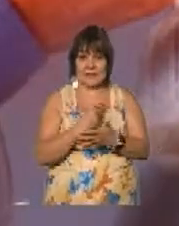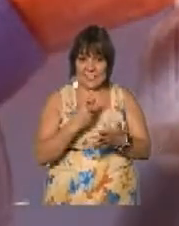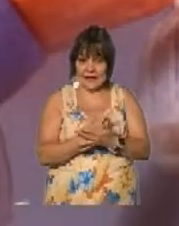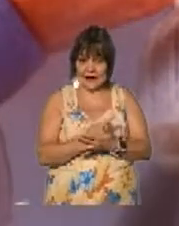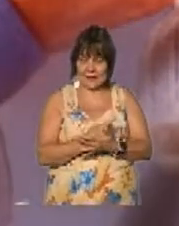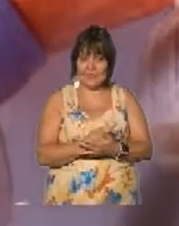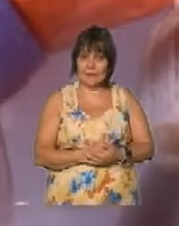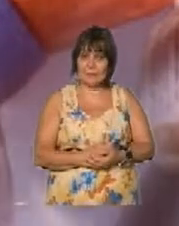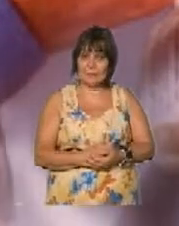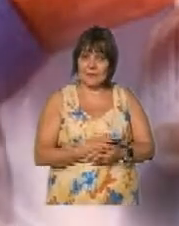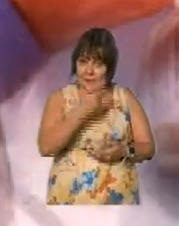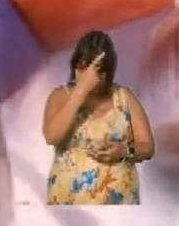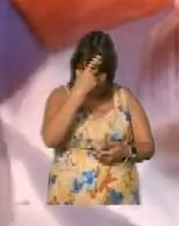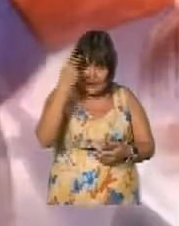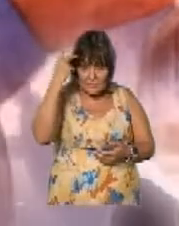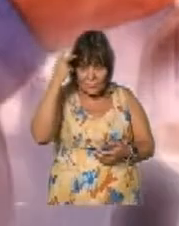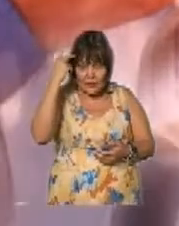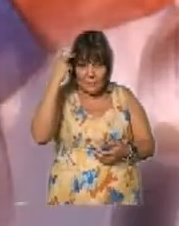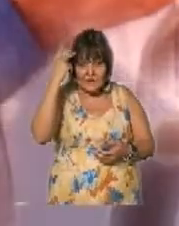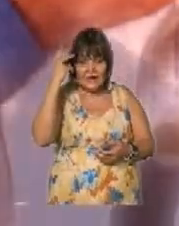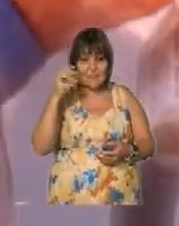renegarem o soberano Senhor.